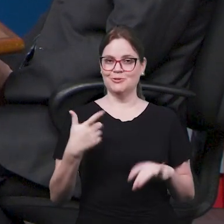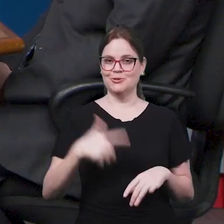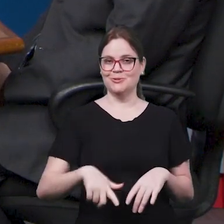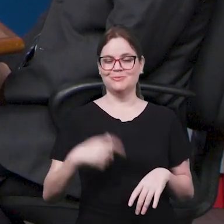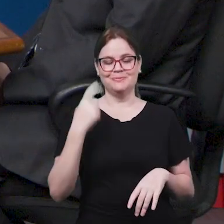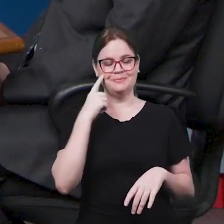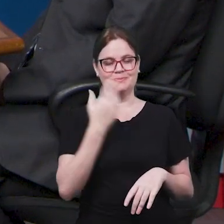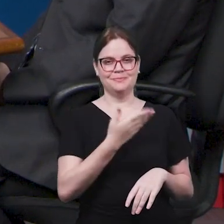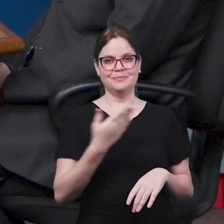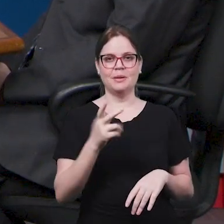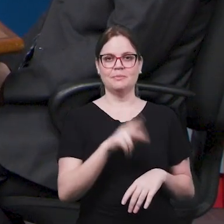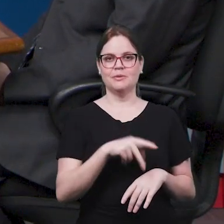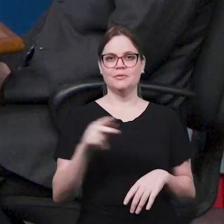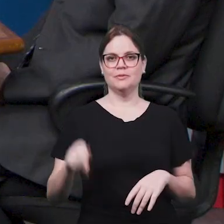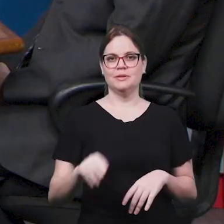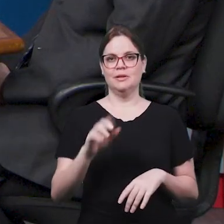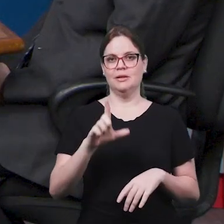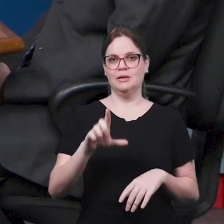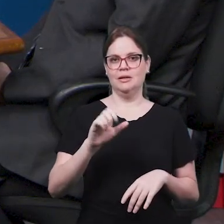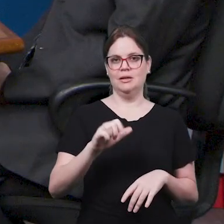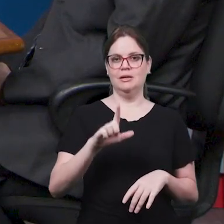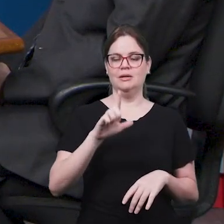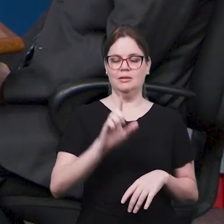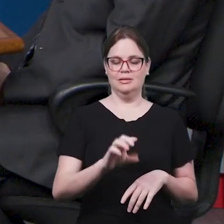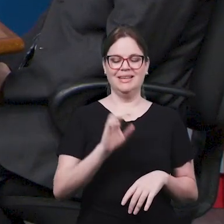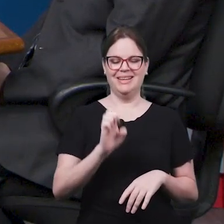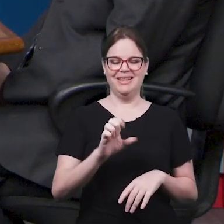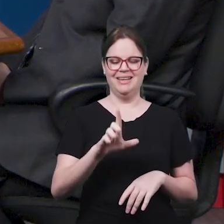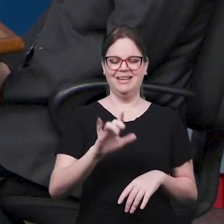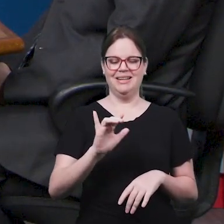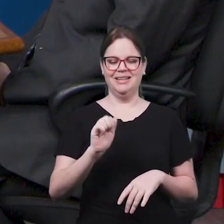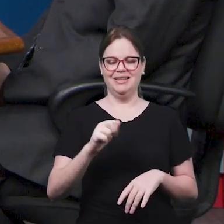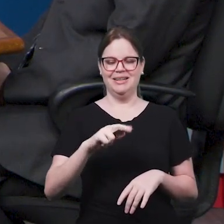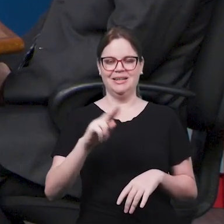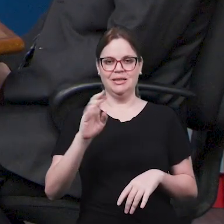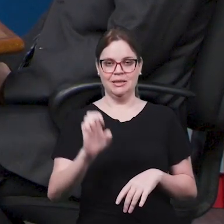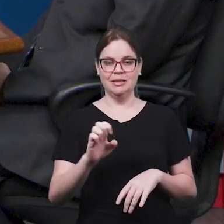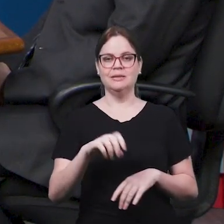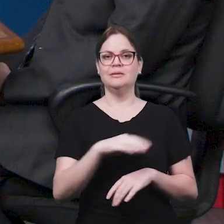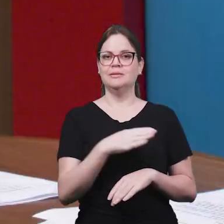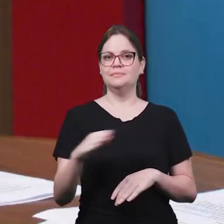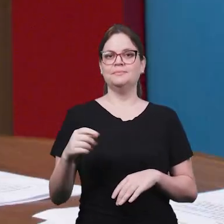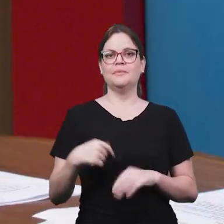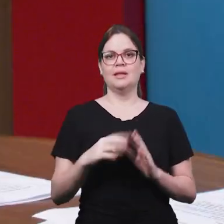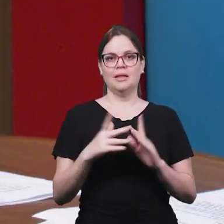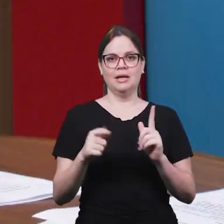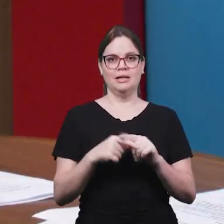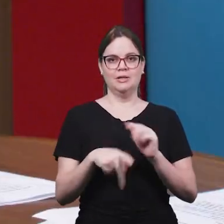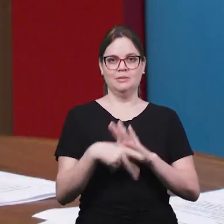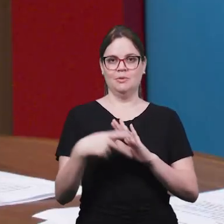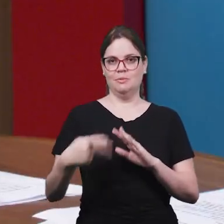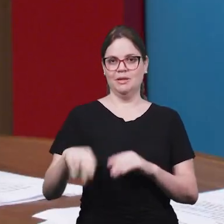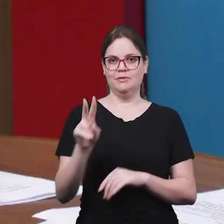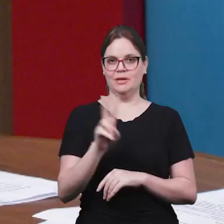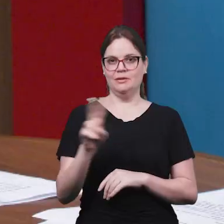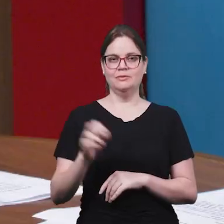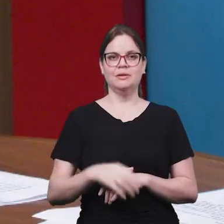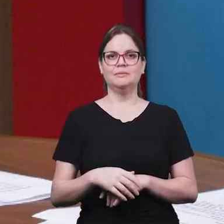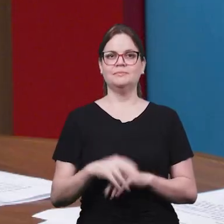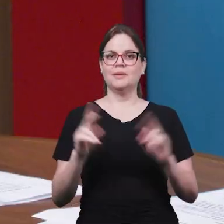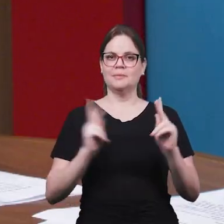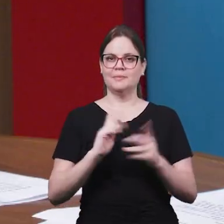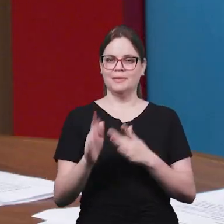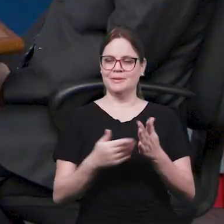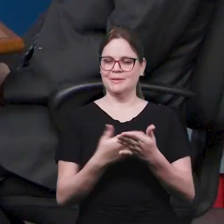aqui a irmã professora Eliane Ferreira, da nossa igreja de Castanheira, aqui em Vila Velha. Paz do Senhor, pastor Gilson, paz do Senhor, pastor Pita, paz do